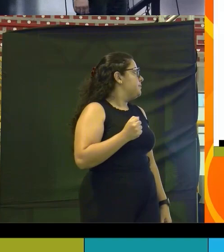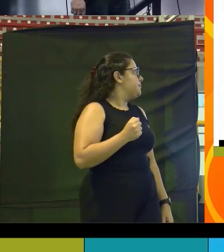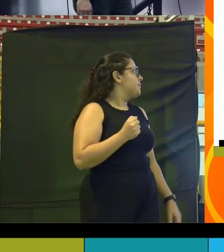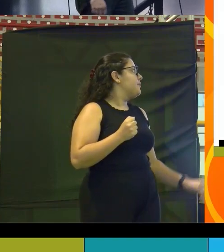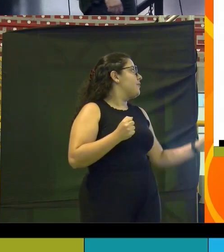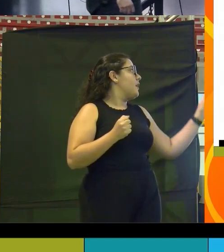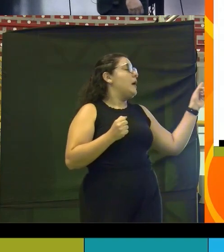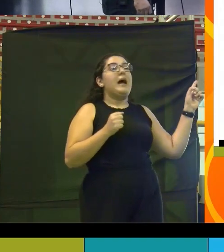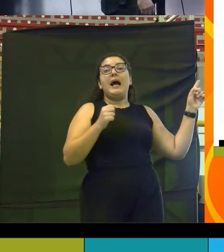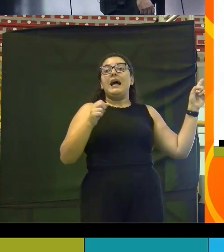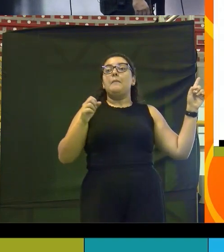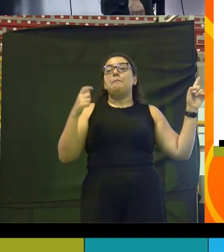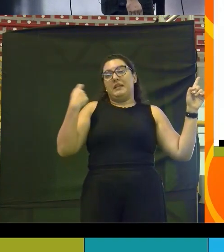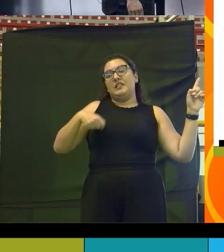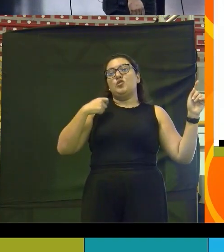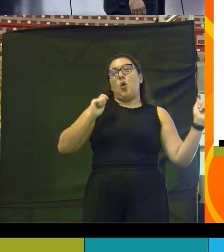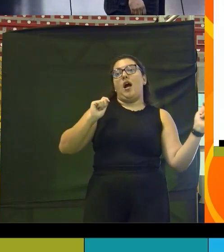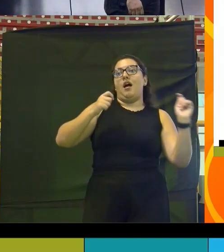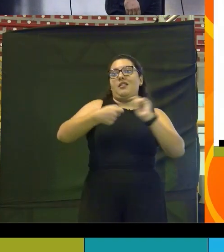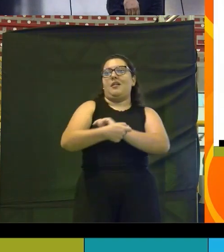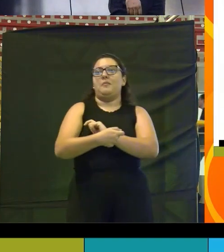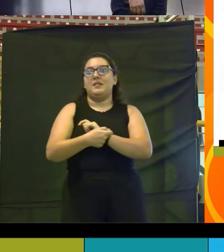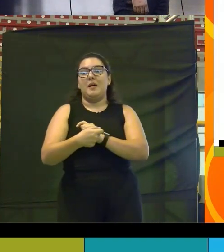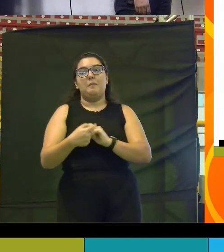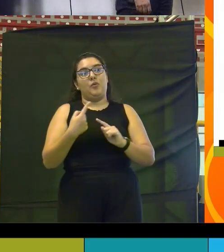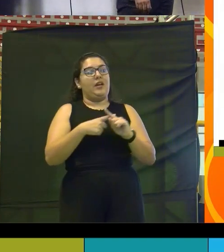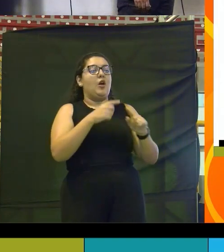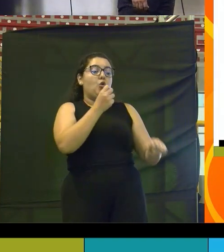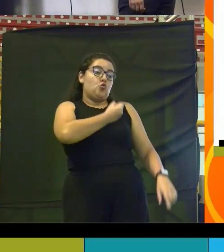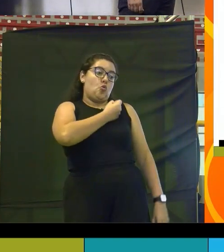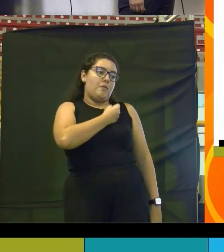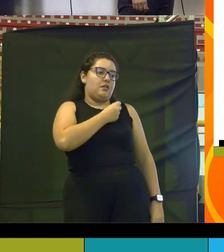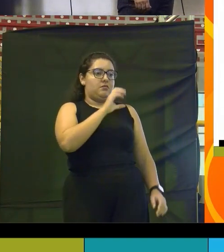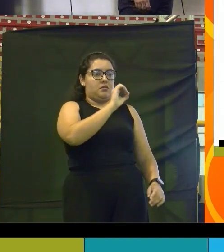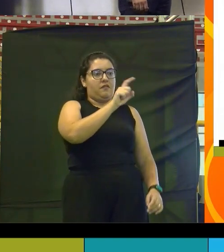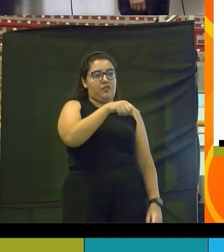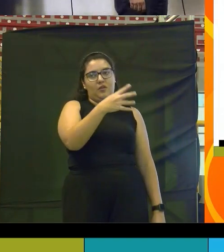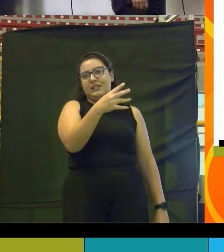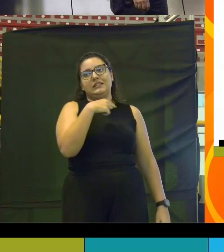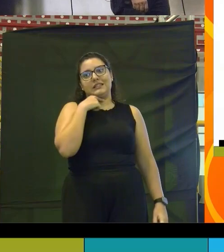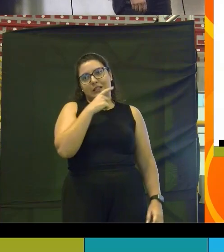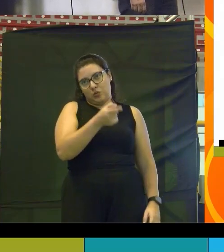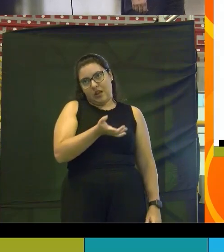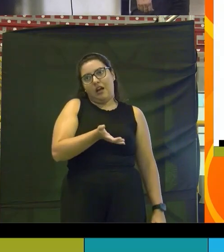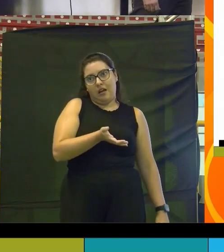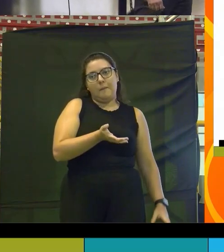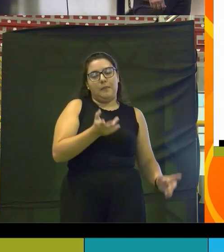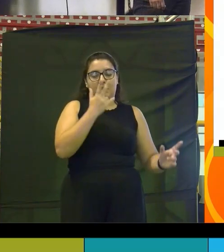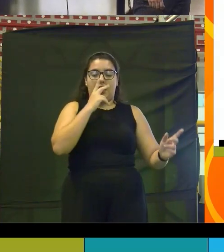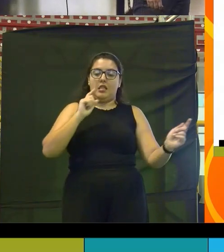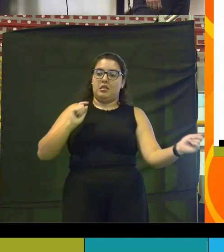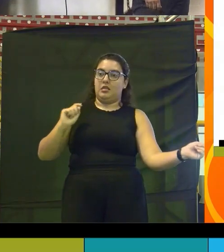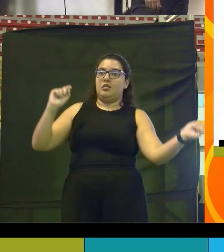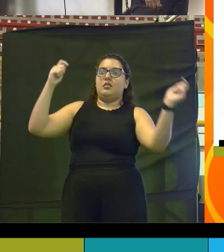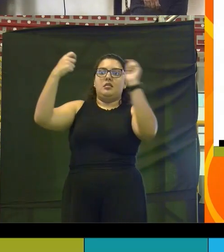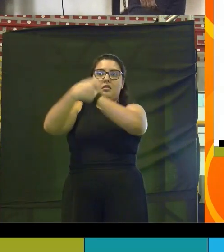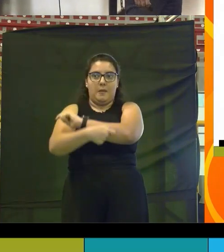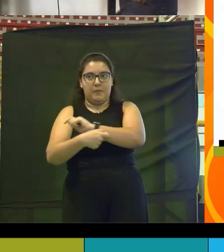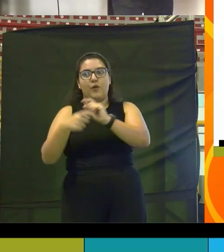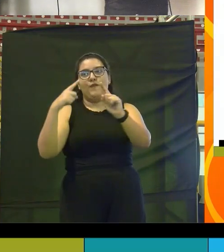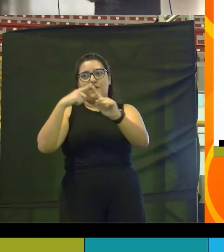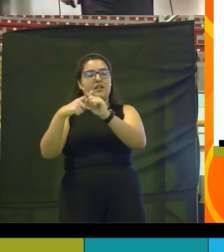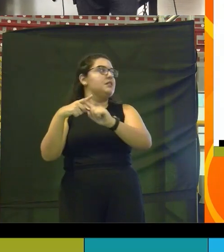melhor dizendo, se eu puxar a vírgula 3 casas para a direita, eu acrescento aqui menos